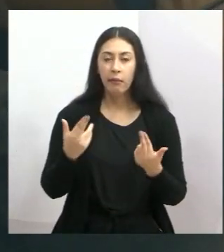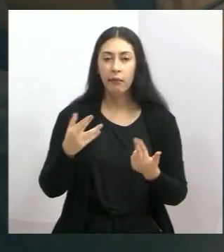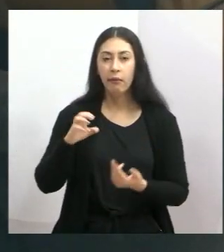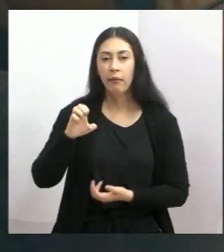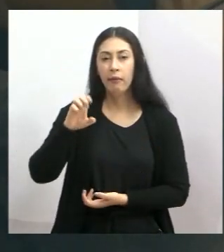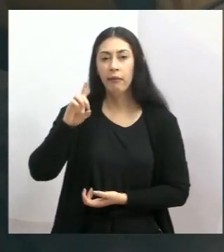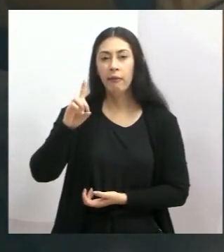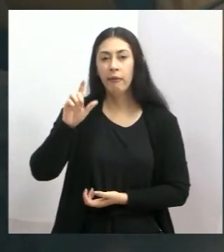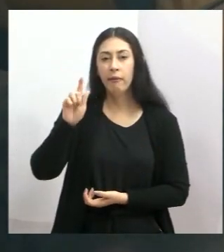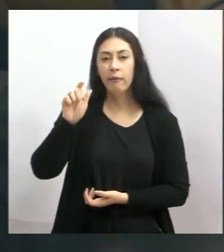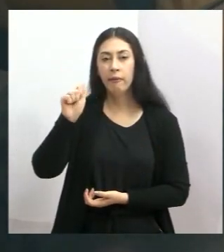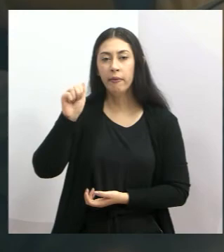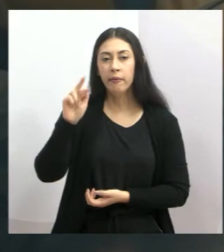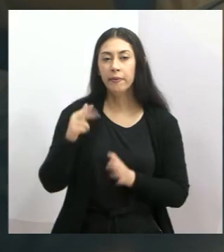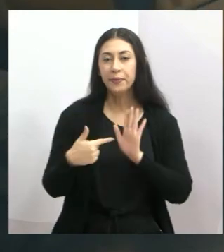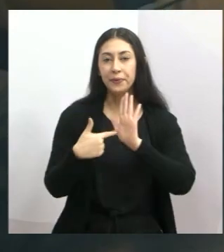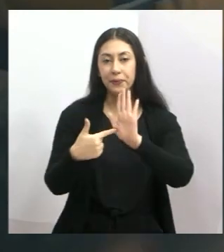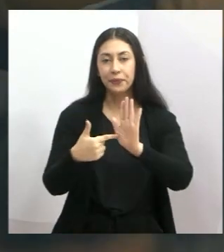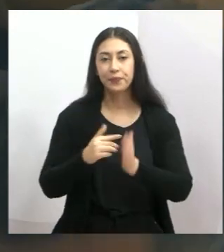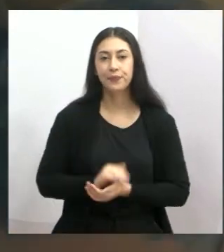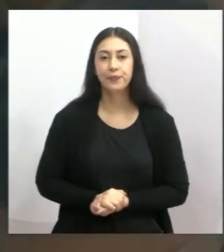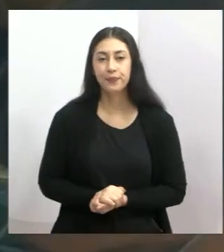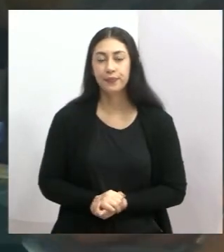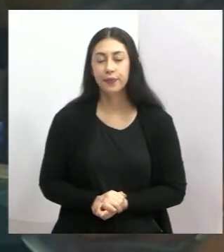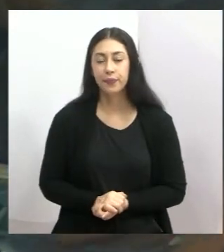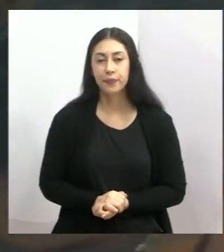vereador Edgar colocou na sessão